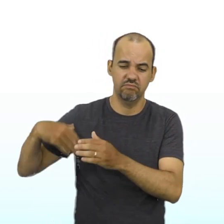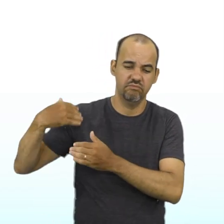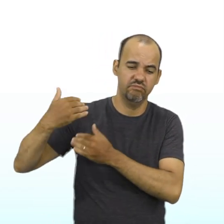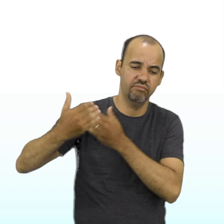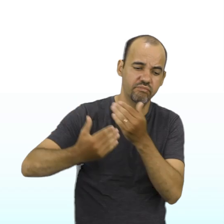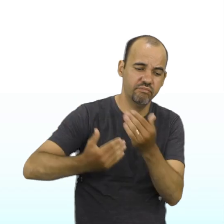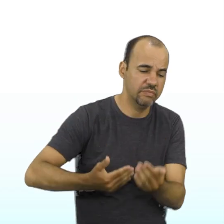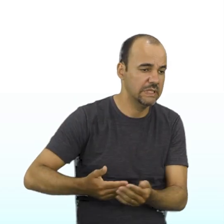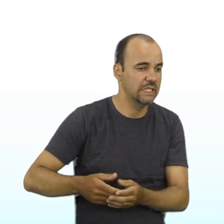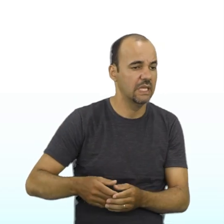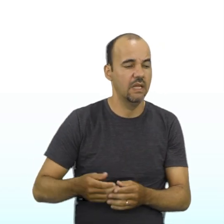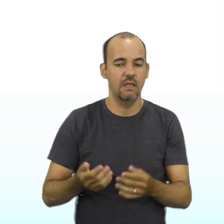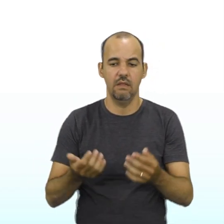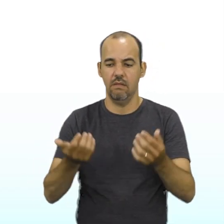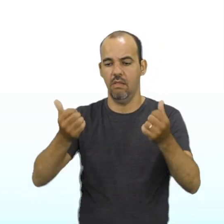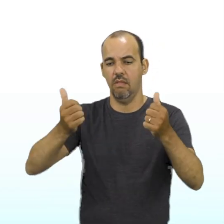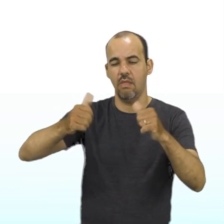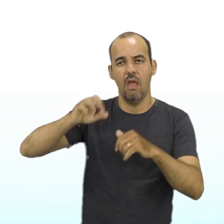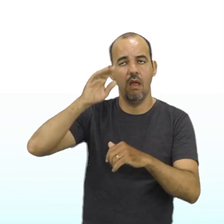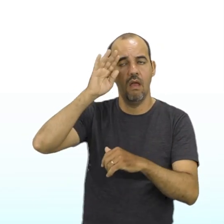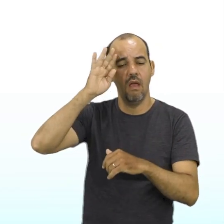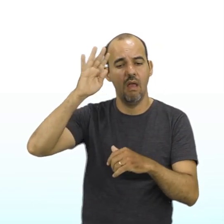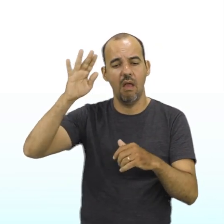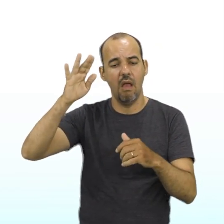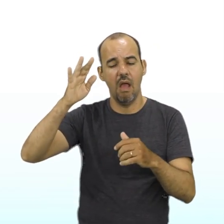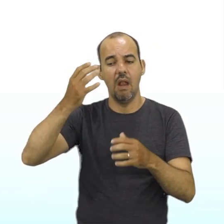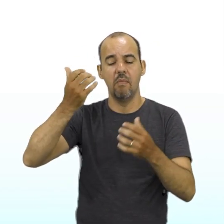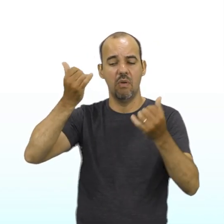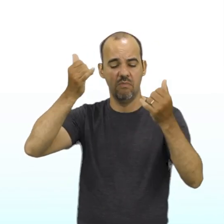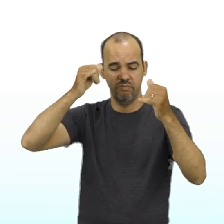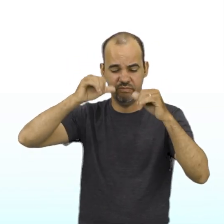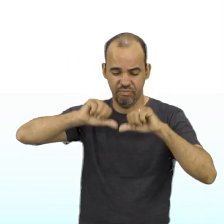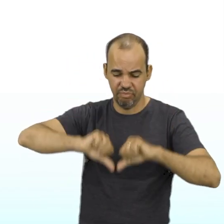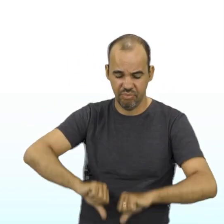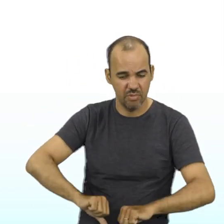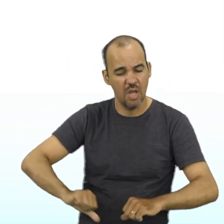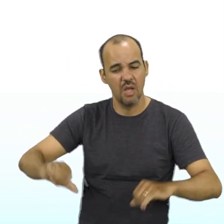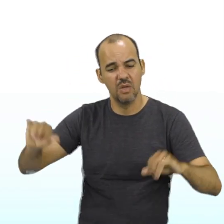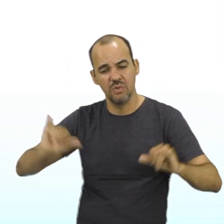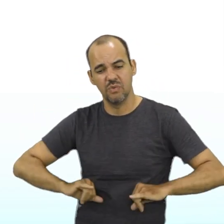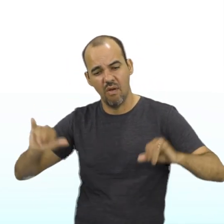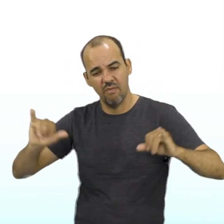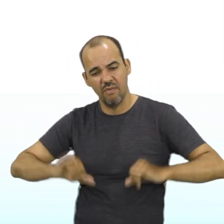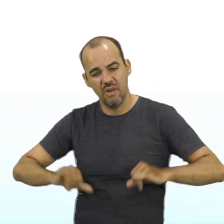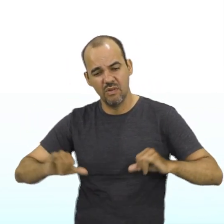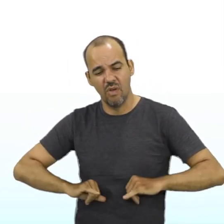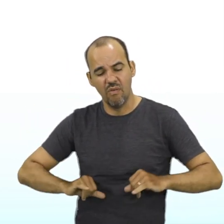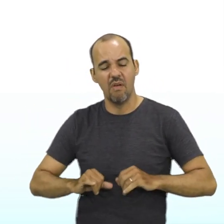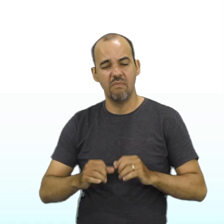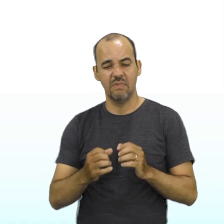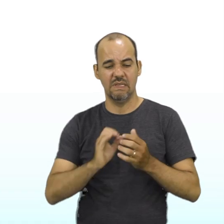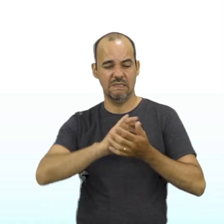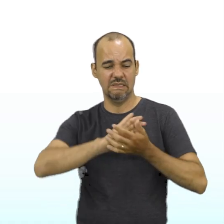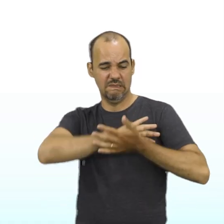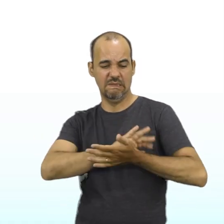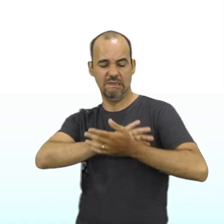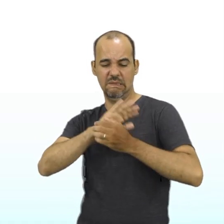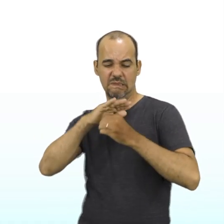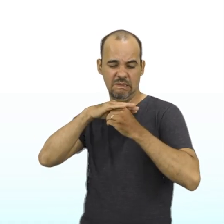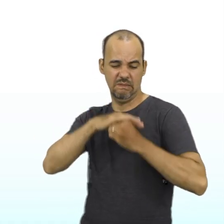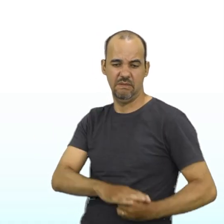desapareceu, que terminou num pesadelo, né? Então, a gente já tem um tom aí desse texto que você quer declarar.